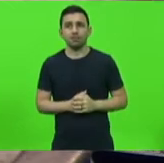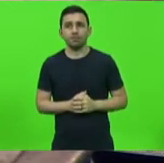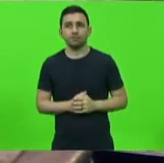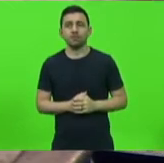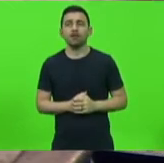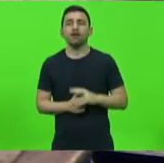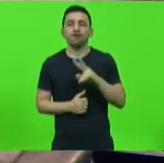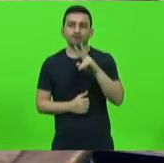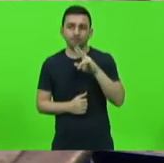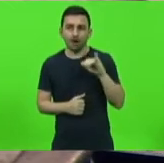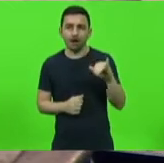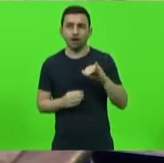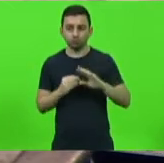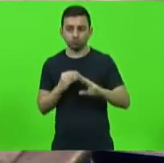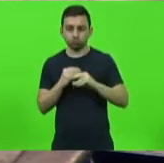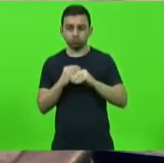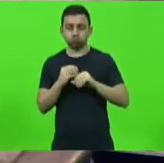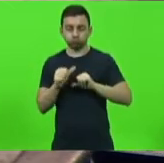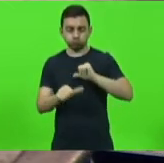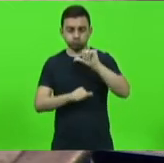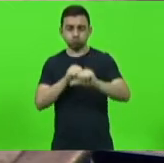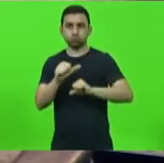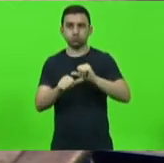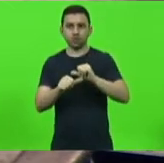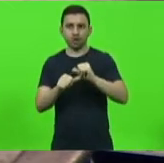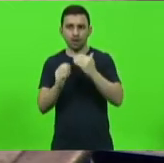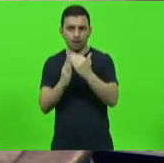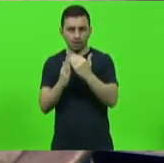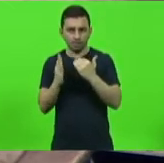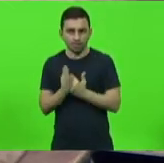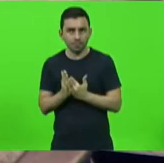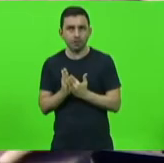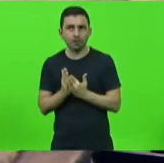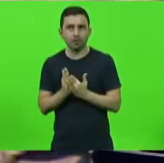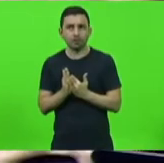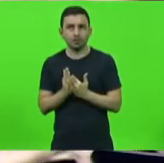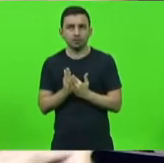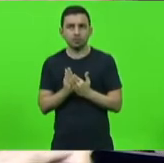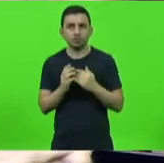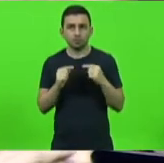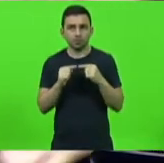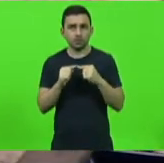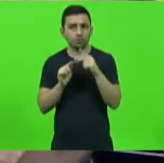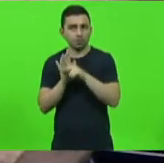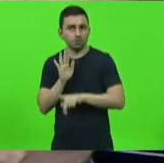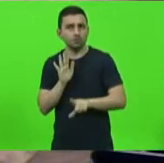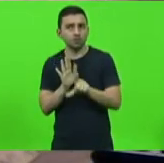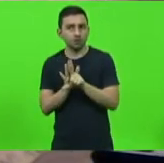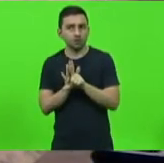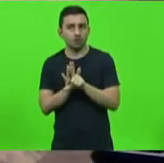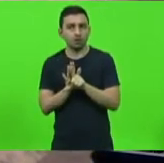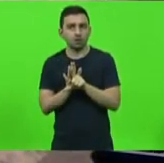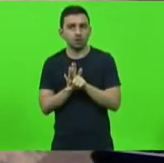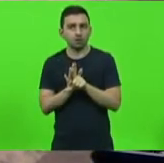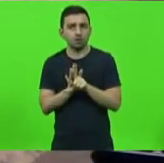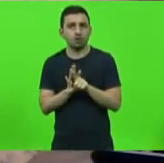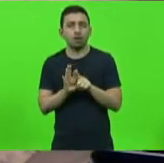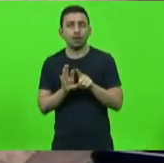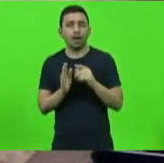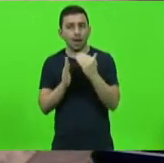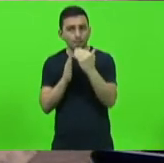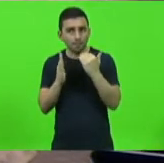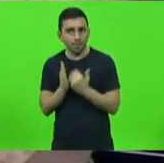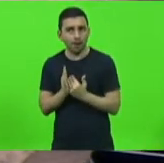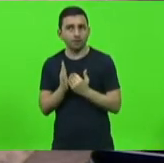Vai dar uma reposição inflacionária menor do que a quando se trata do projeto de lei que nós estamos votando aqui, menor do que a